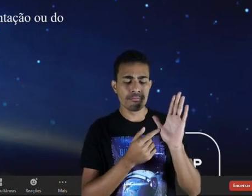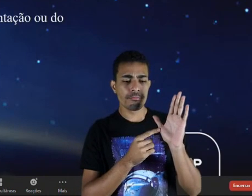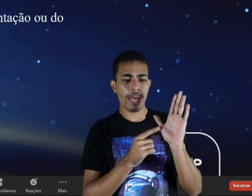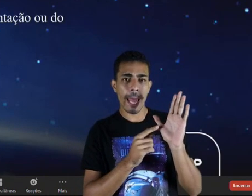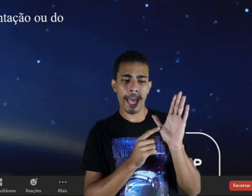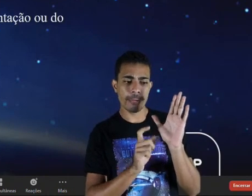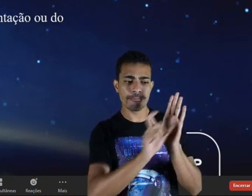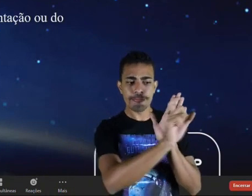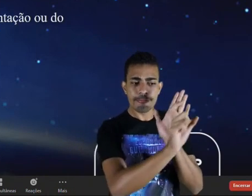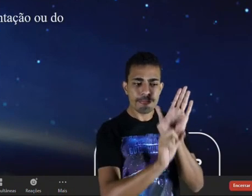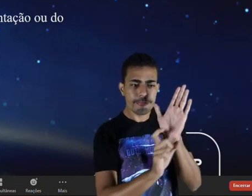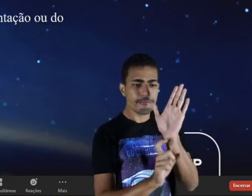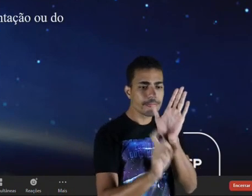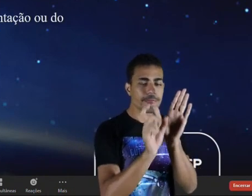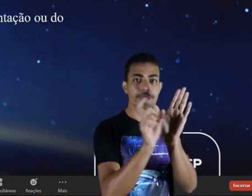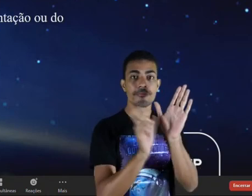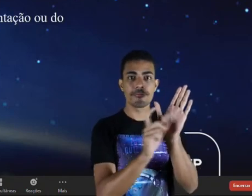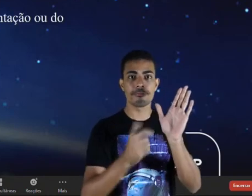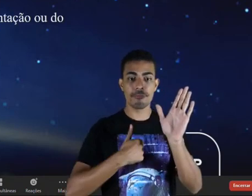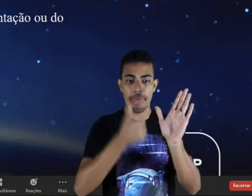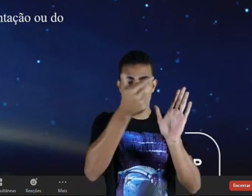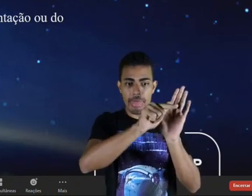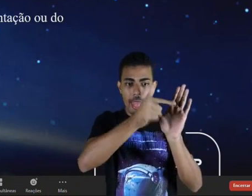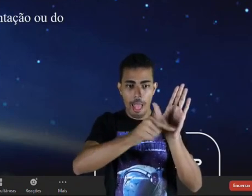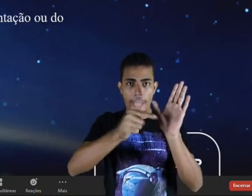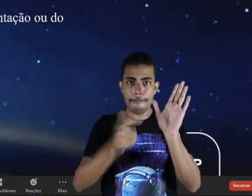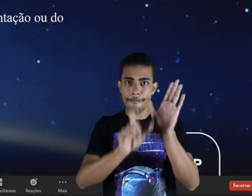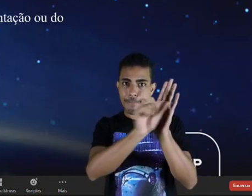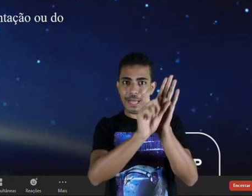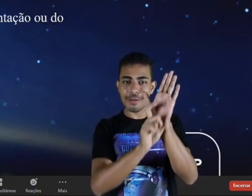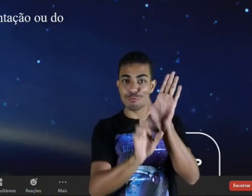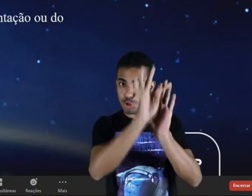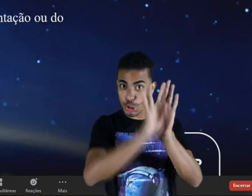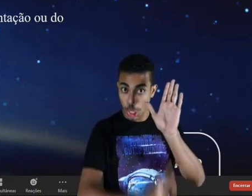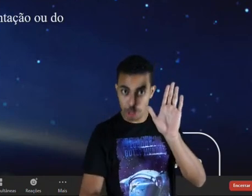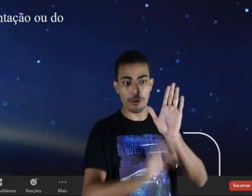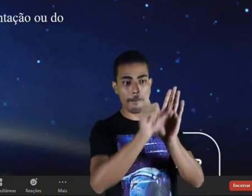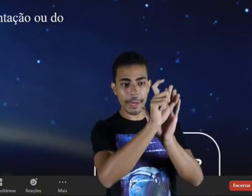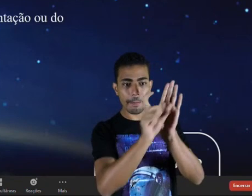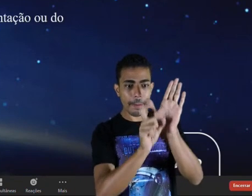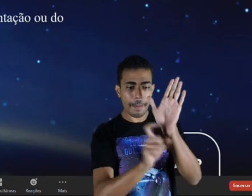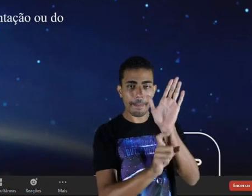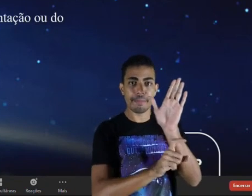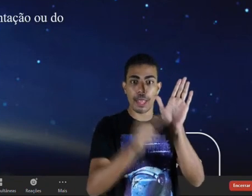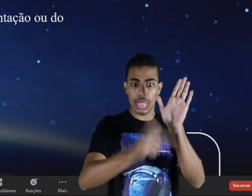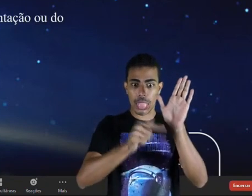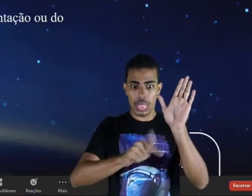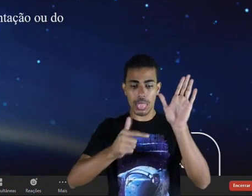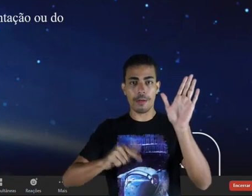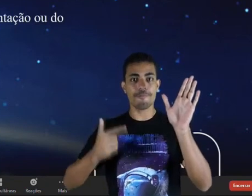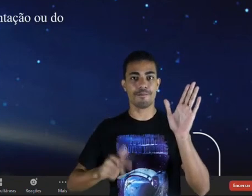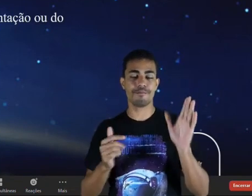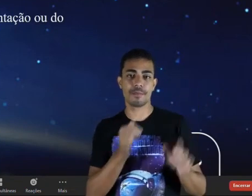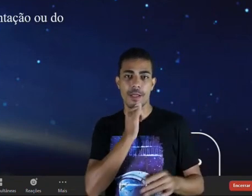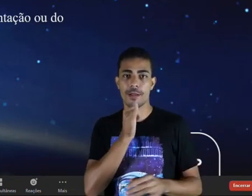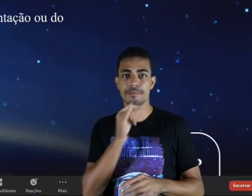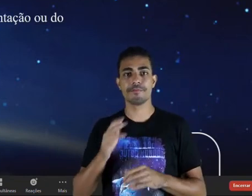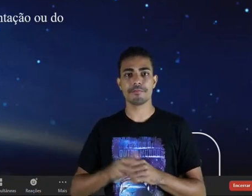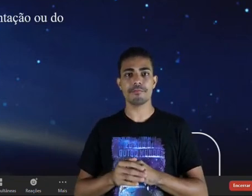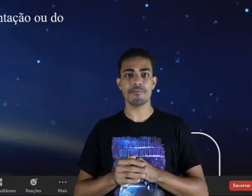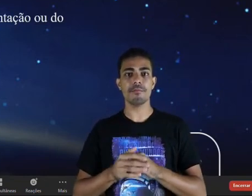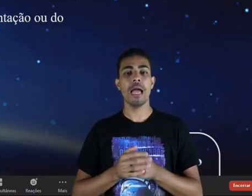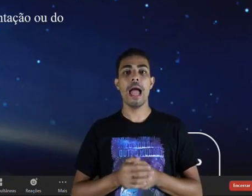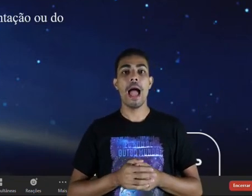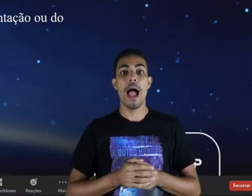qual palavra que é mais repetida naquele texto. Às vezes alguém fala o seguinte, por exemplo, a parábola do bom samaritano. Ah, muita